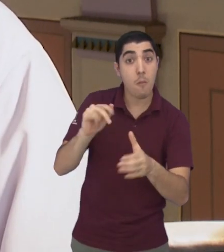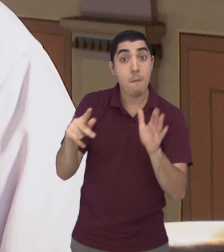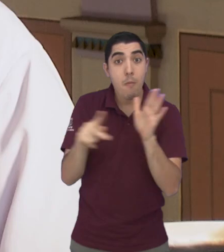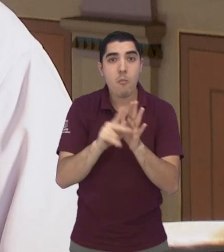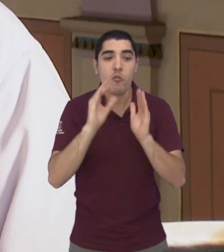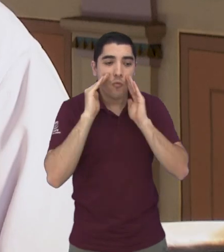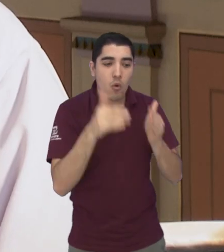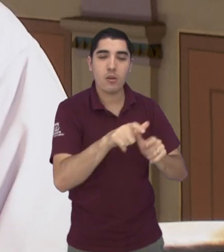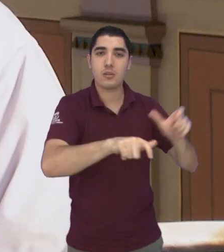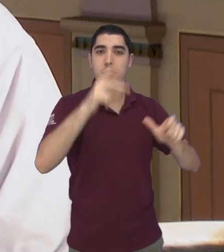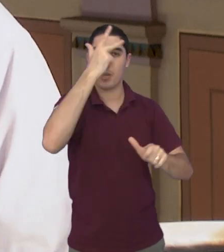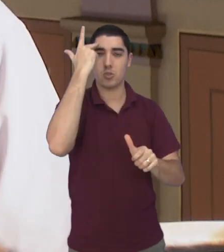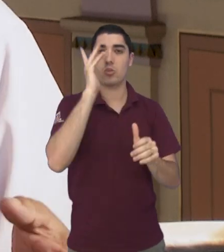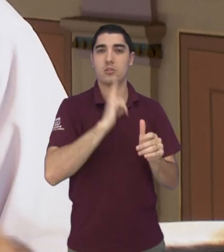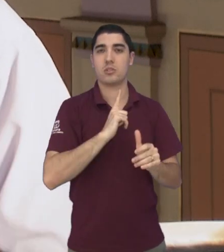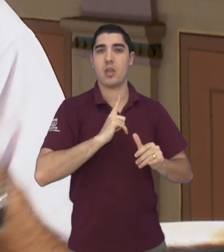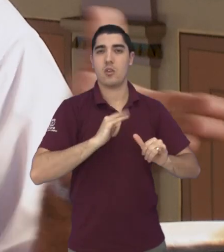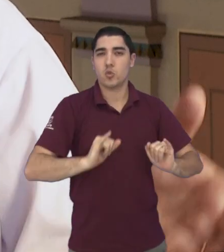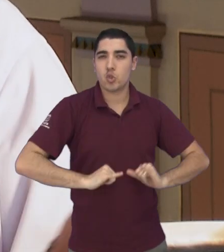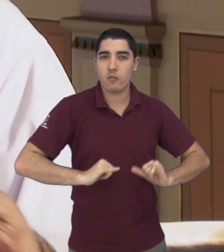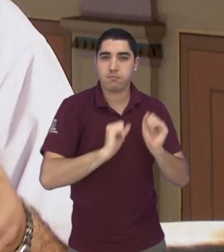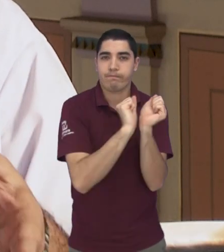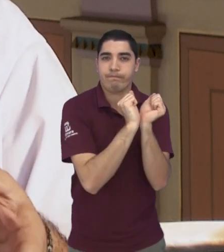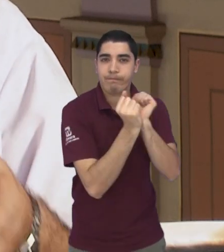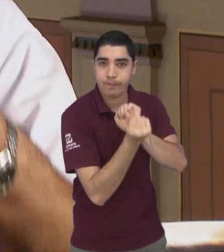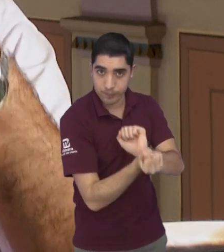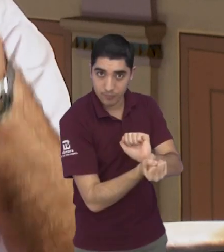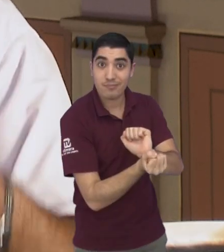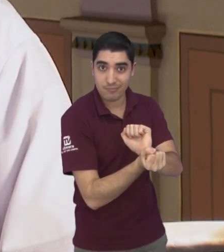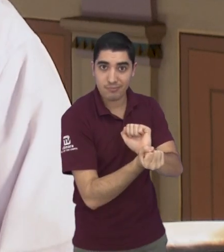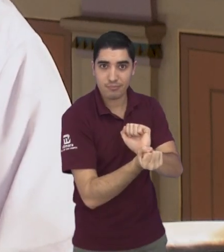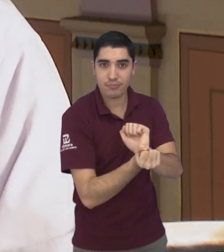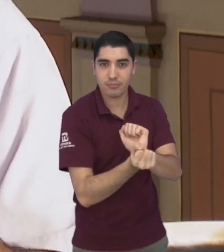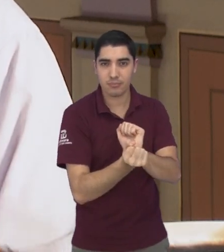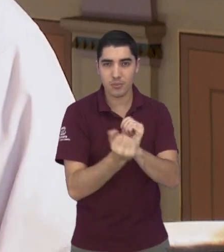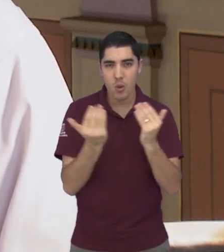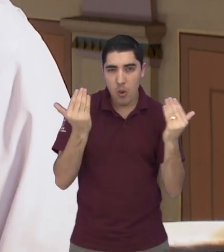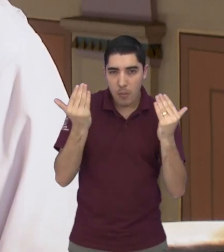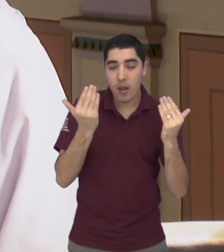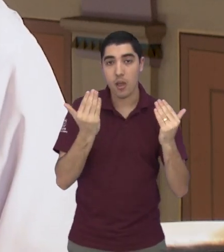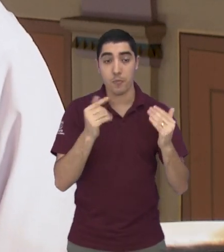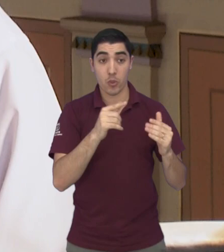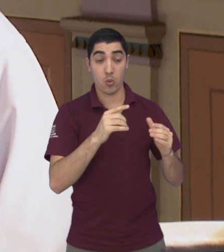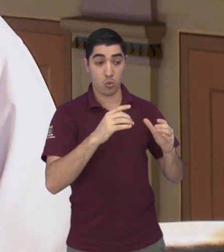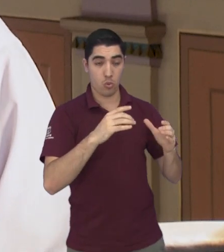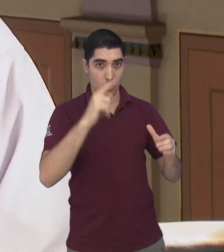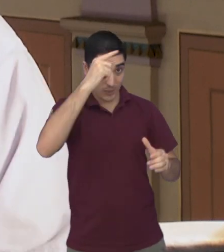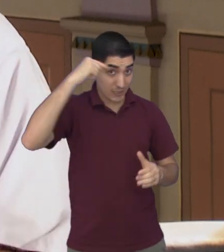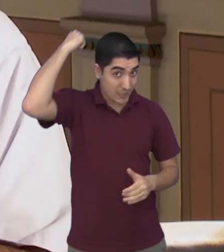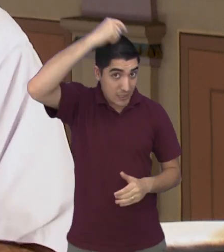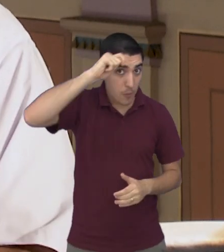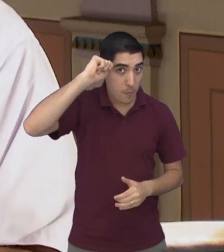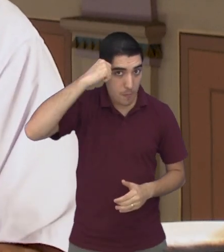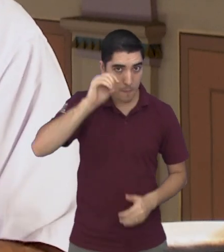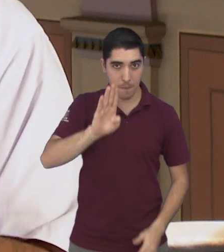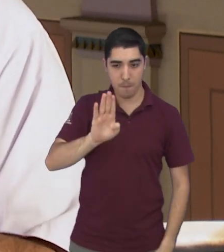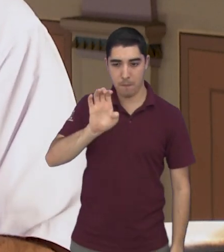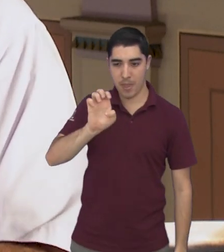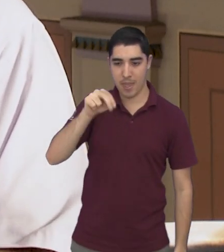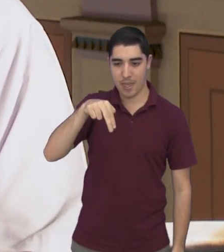escravizados. Tanto é que vamos fazer aqui, exemplificando, o São Benedito, o Santo Negro. Aqui nós